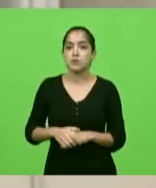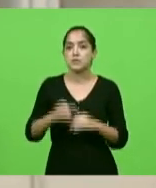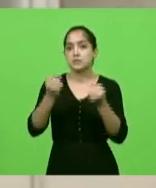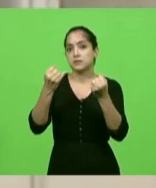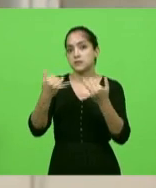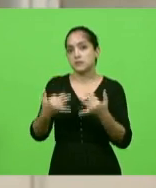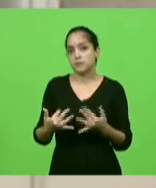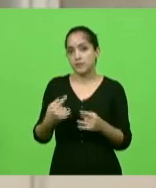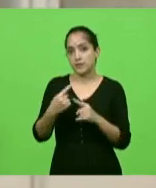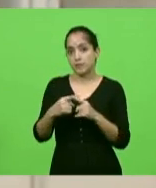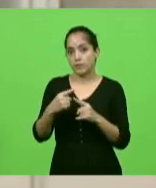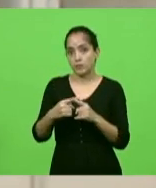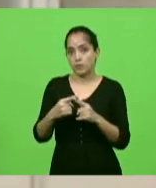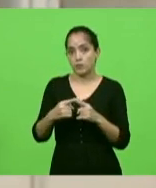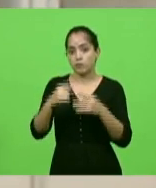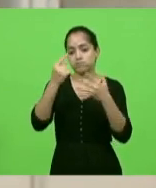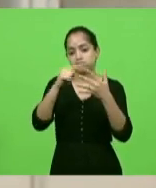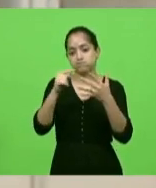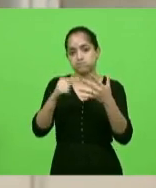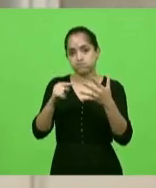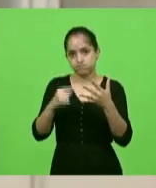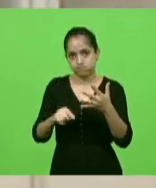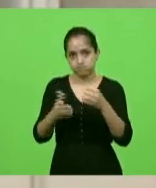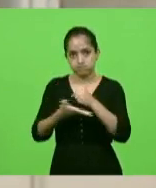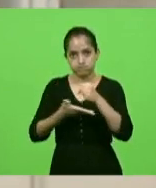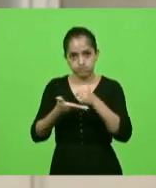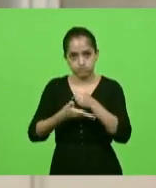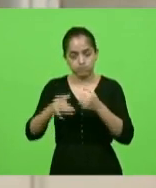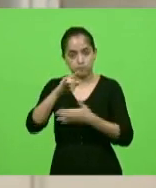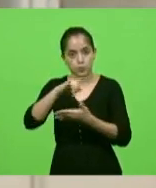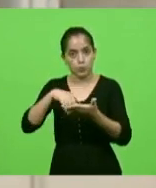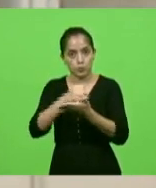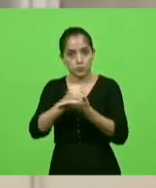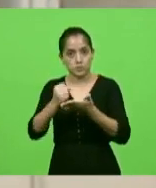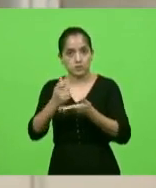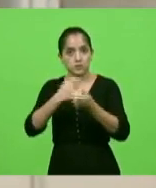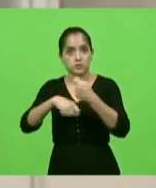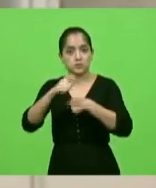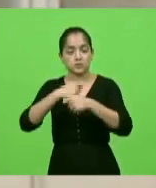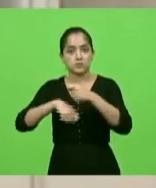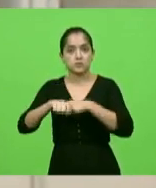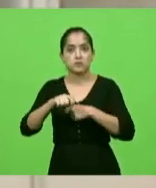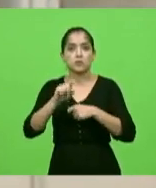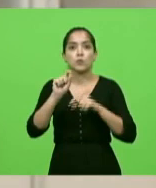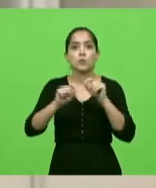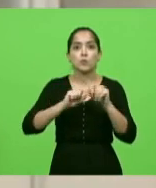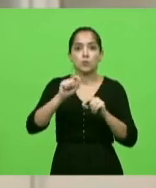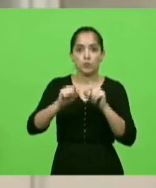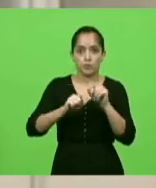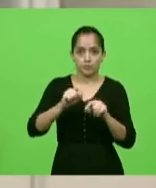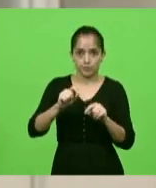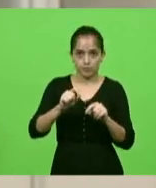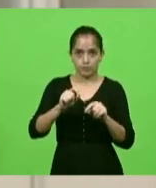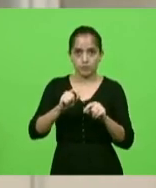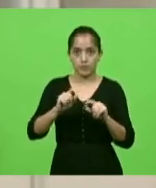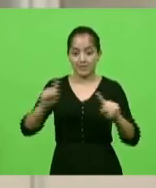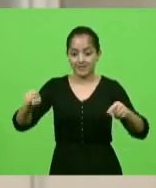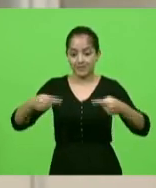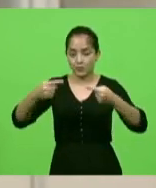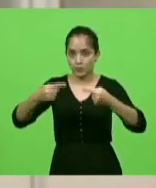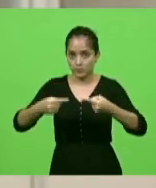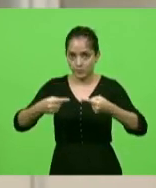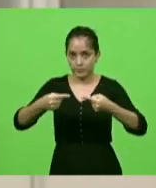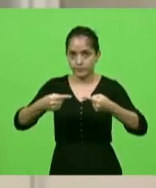explica porque dentro dos princípios que regem os contratos administrativos estão o da